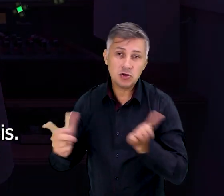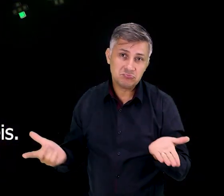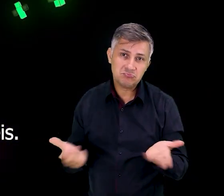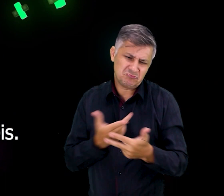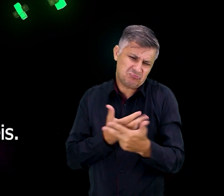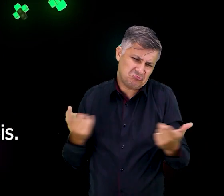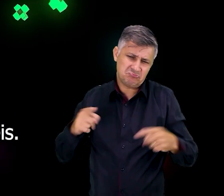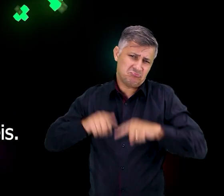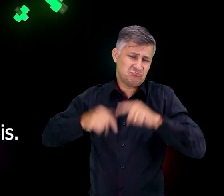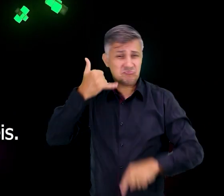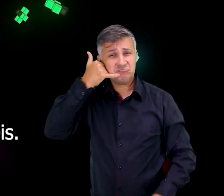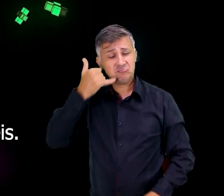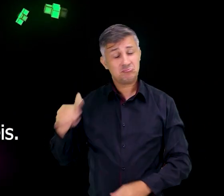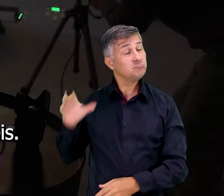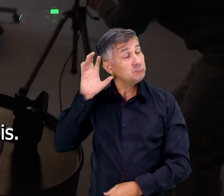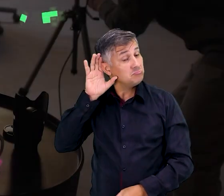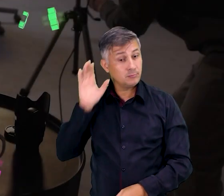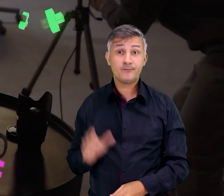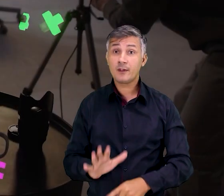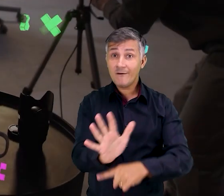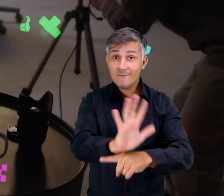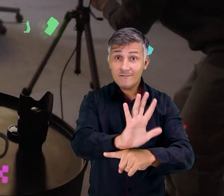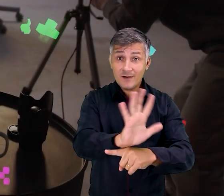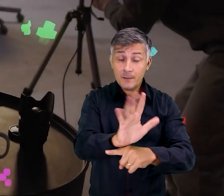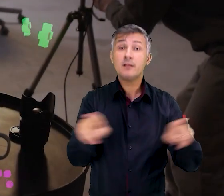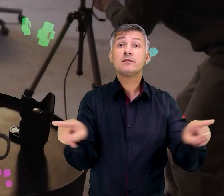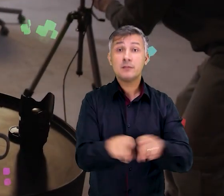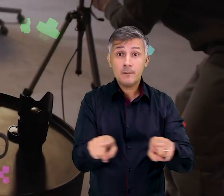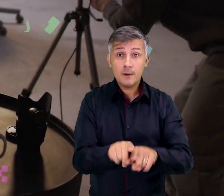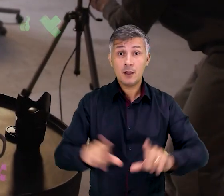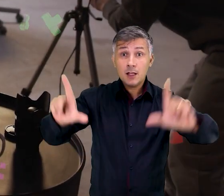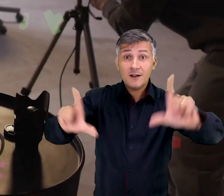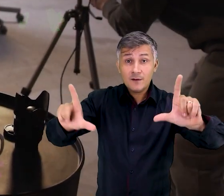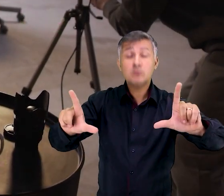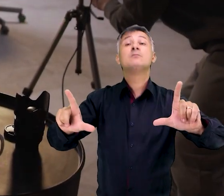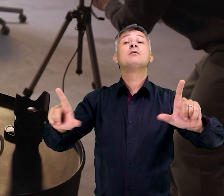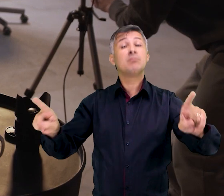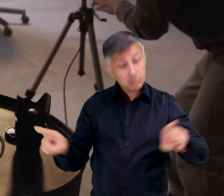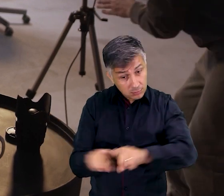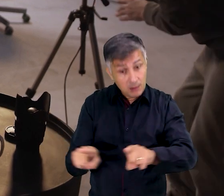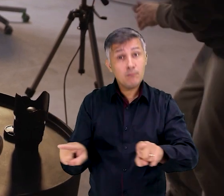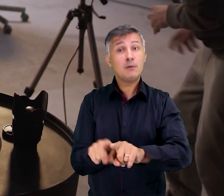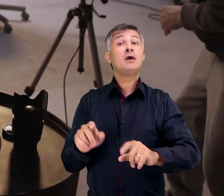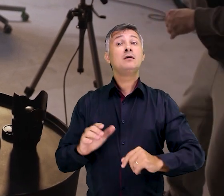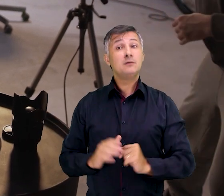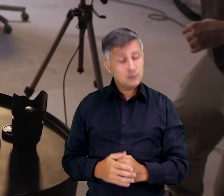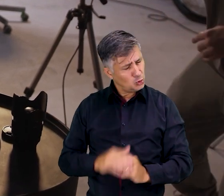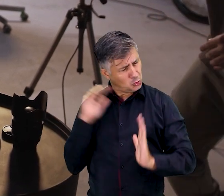para tocar nos nossos dispositivos móveis. No cinema também não é diferente. Na televisão,